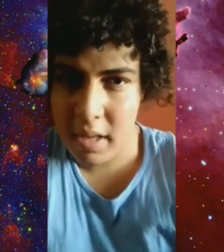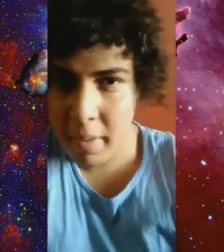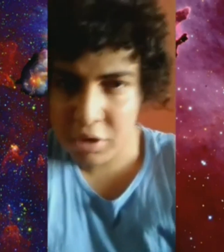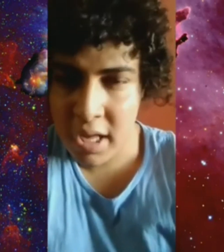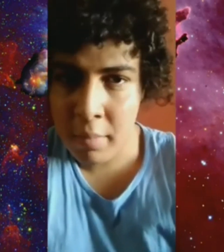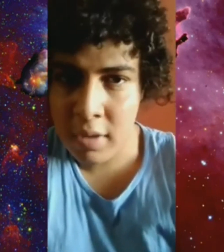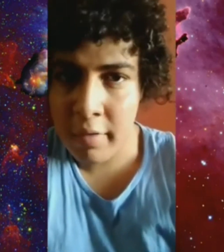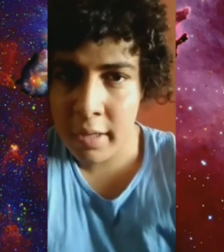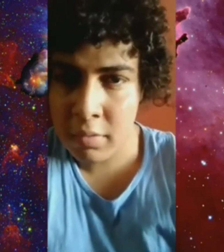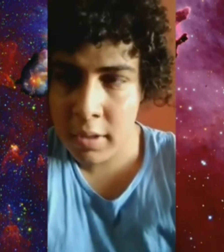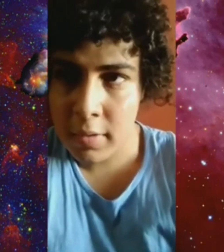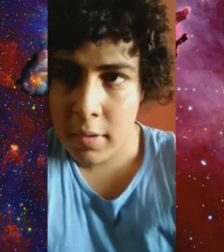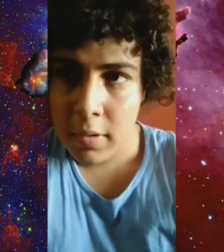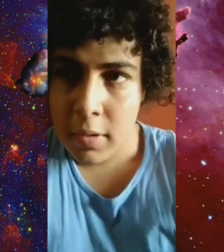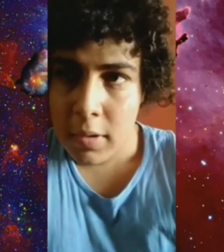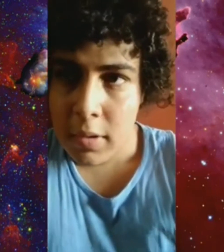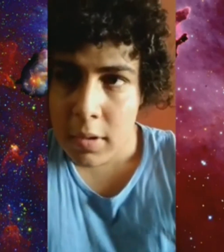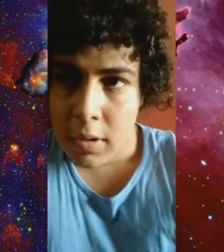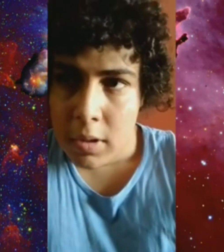Nada mesmo assim pra mostrar meu talento, né?